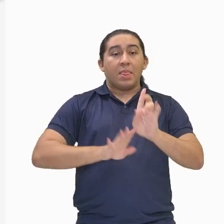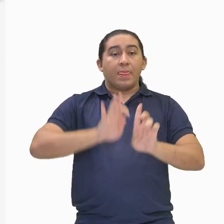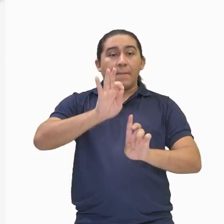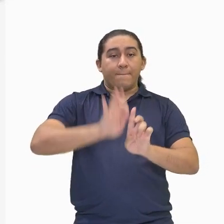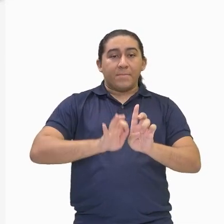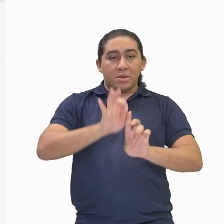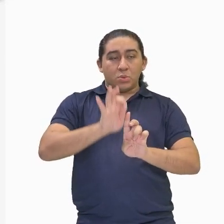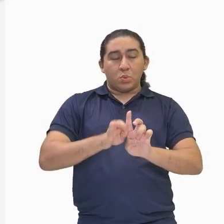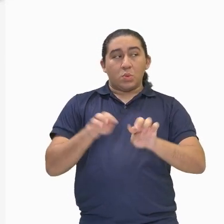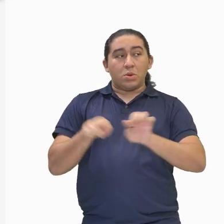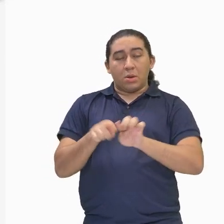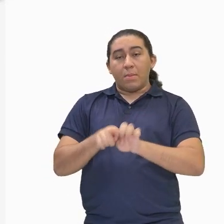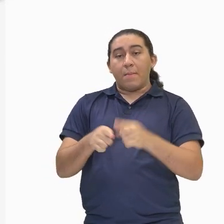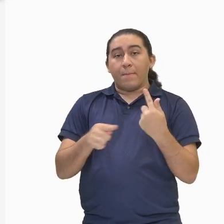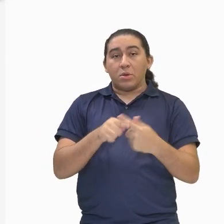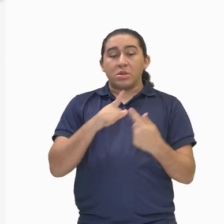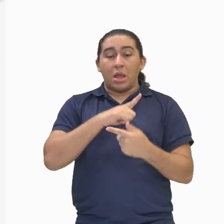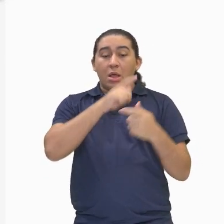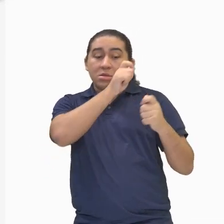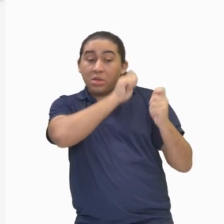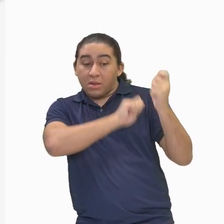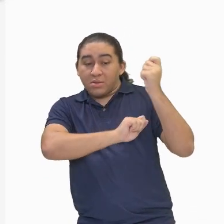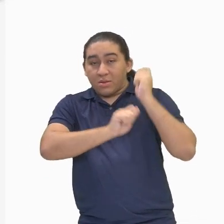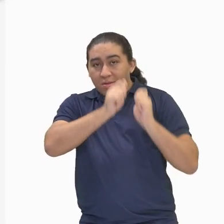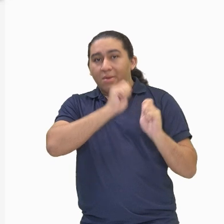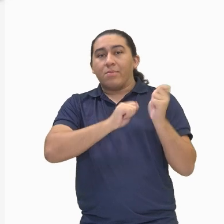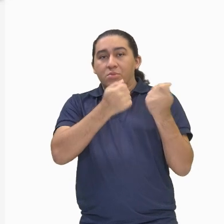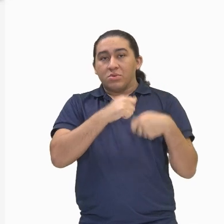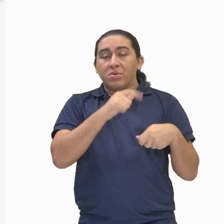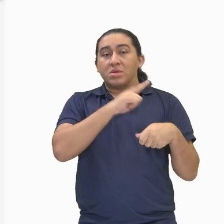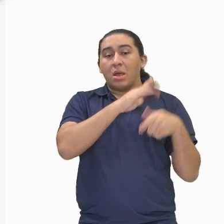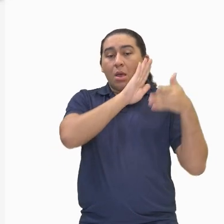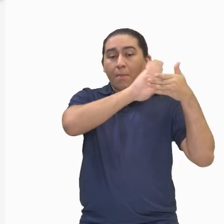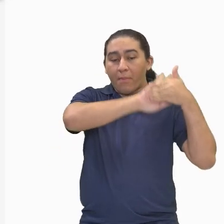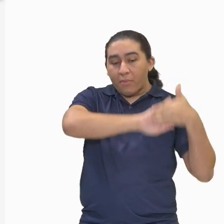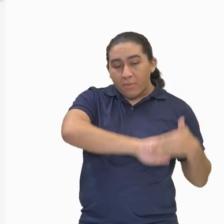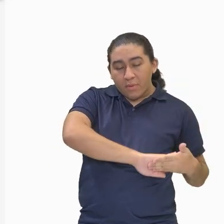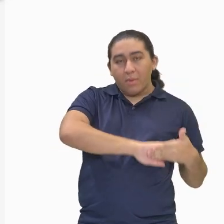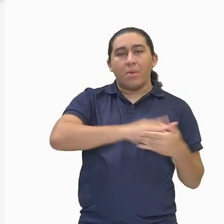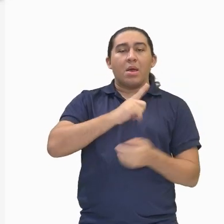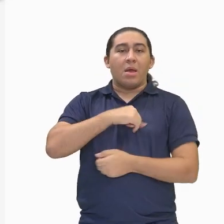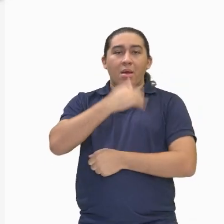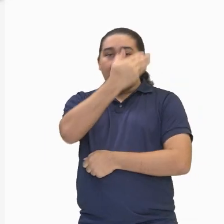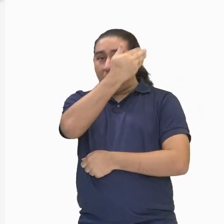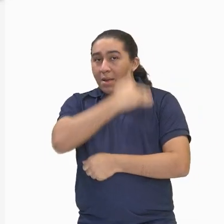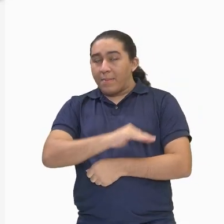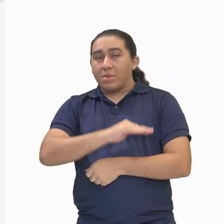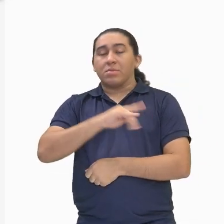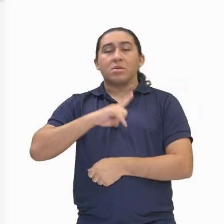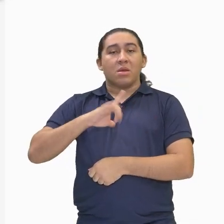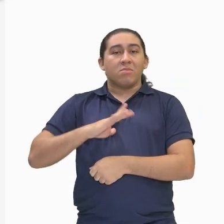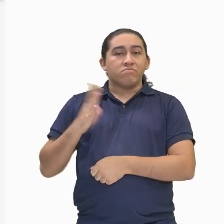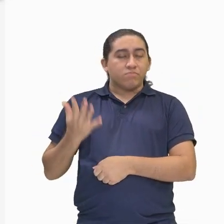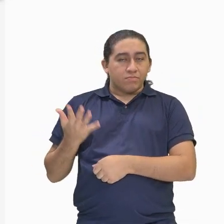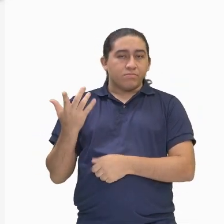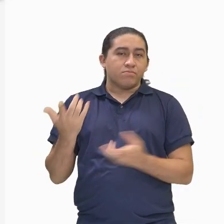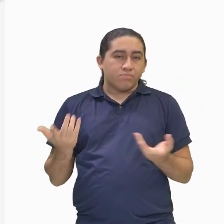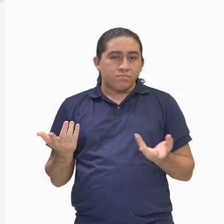porque aquece a prancha para que possa modelar os cabelos, né, deixando as mulheres